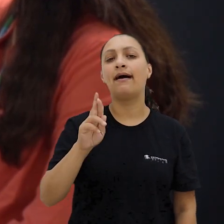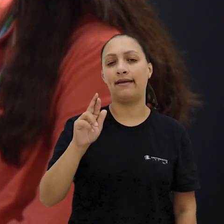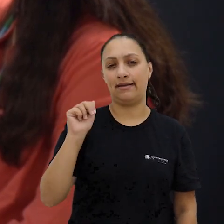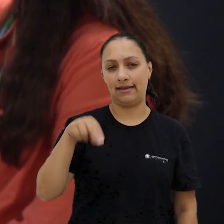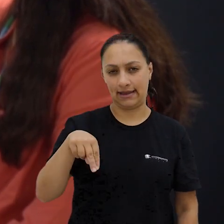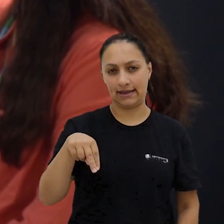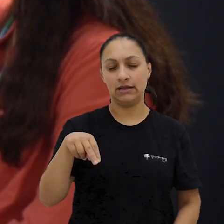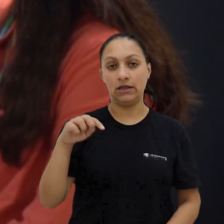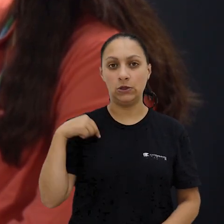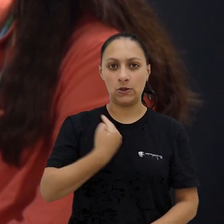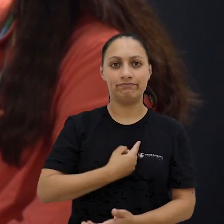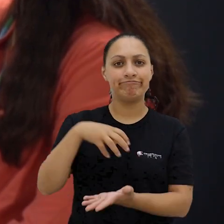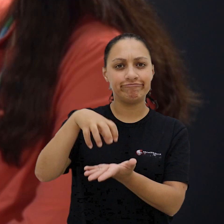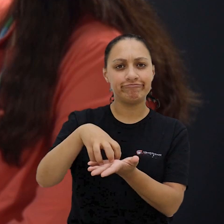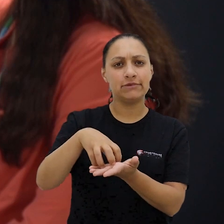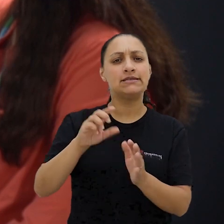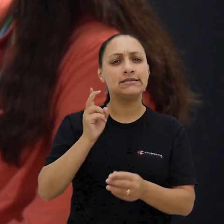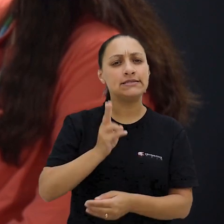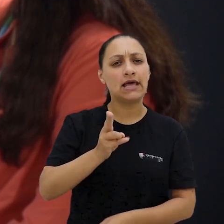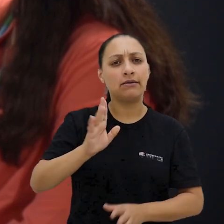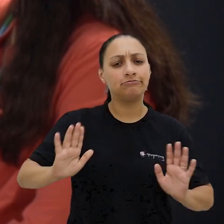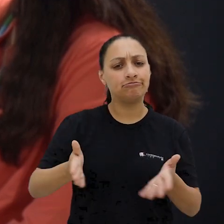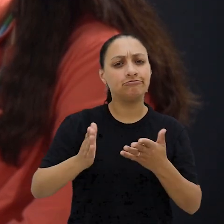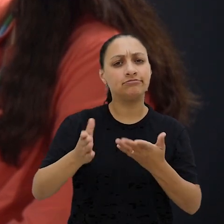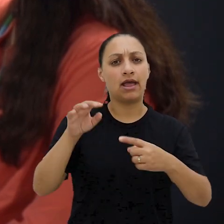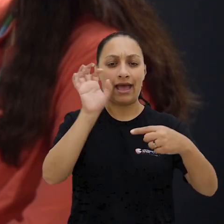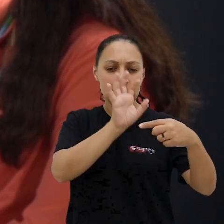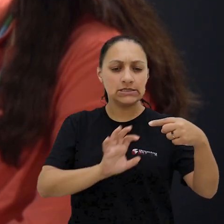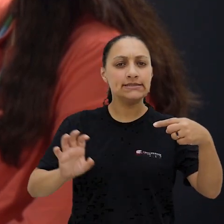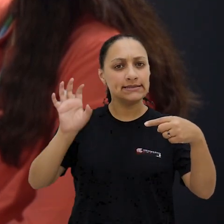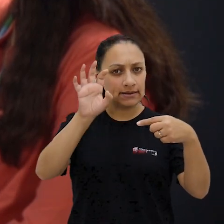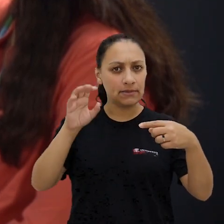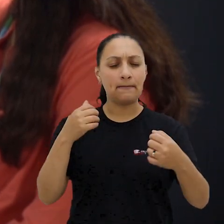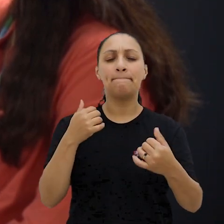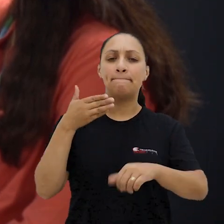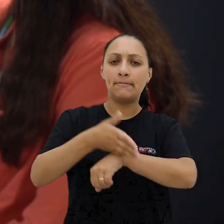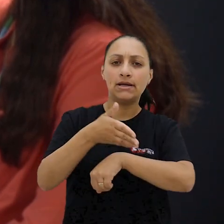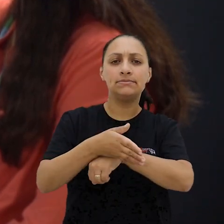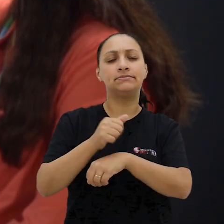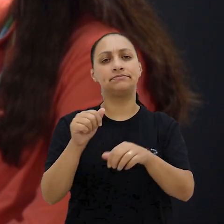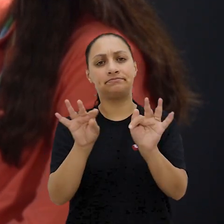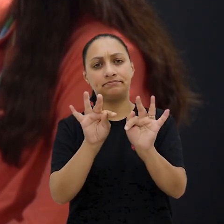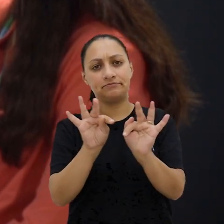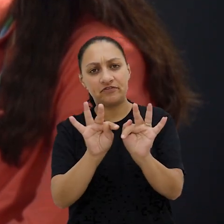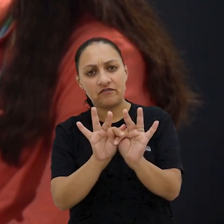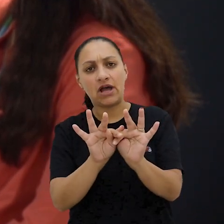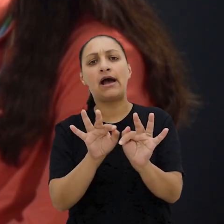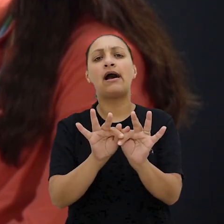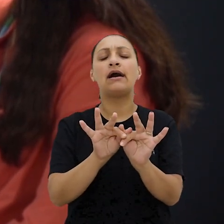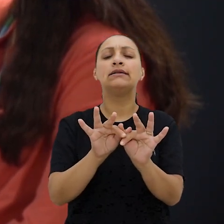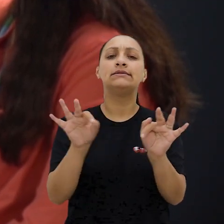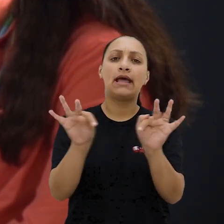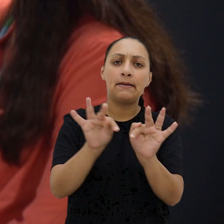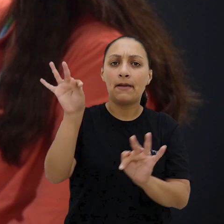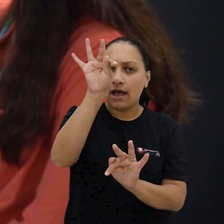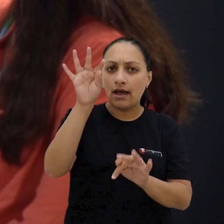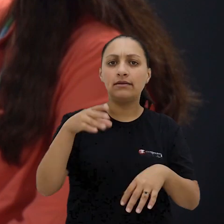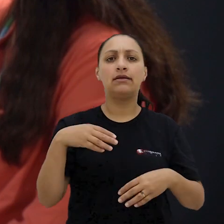da agência, a gente sempre fomentou ecossistemas, participando tanto da Fevale Tech